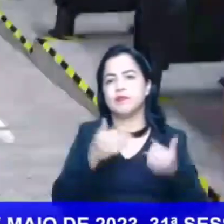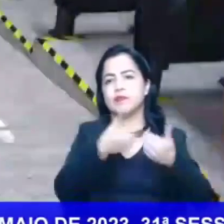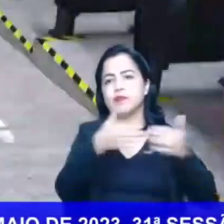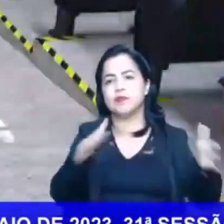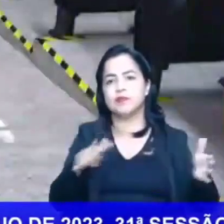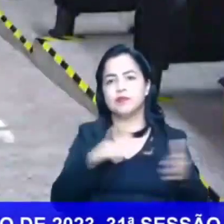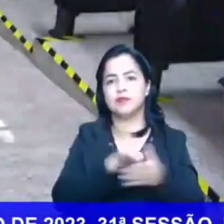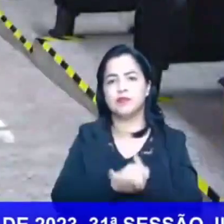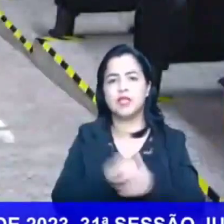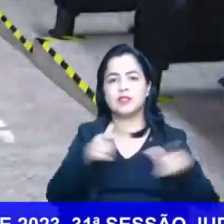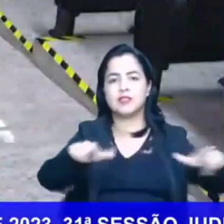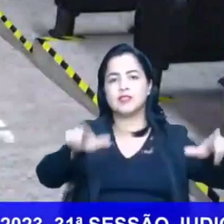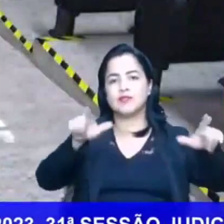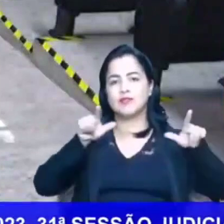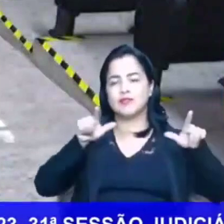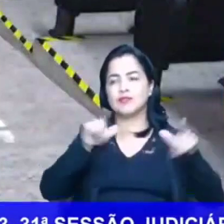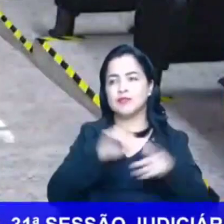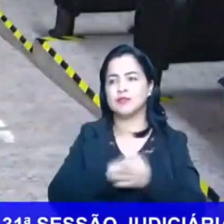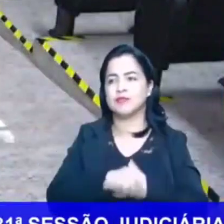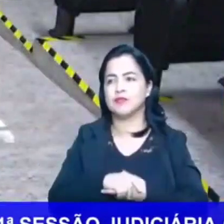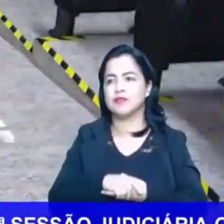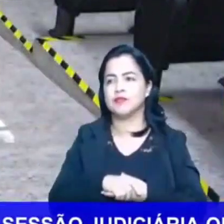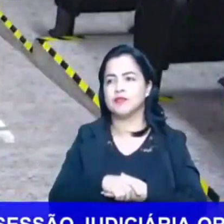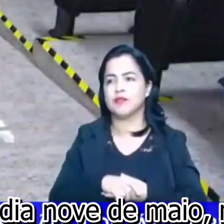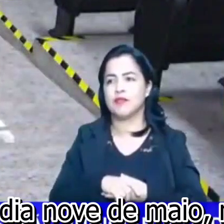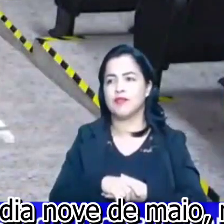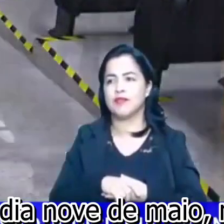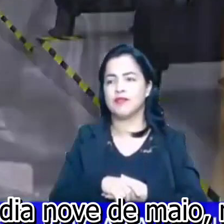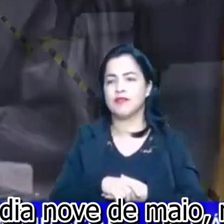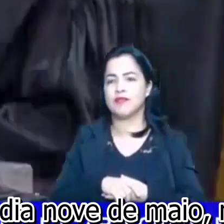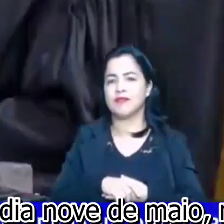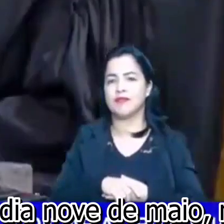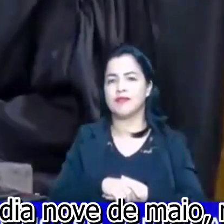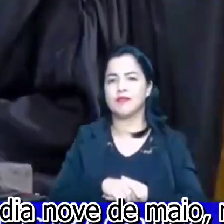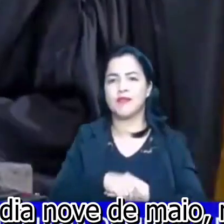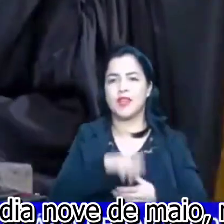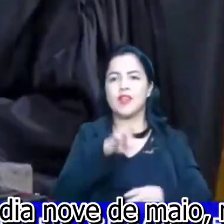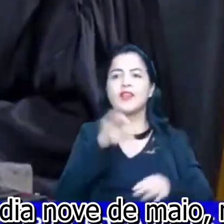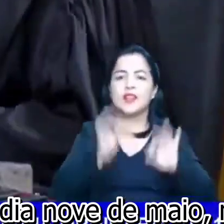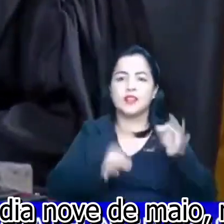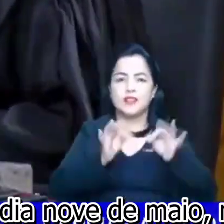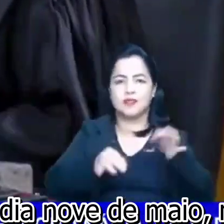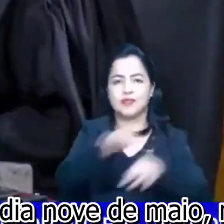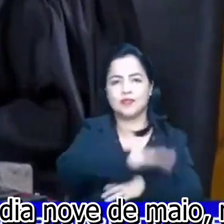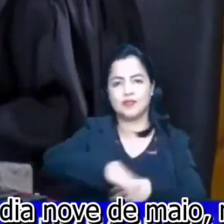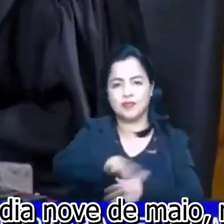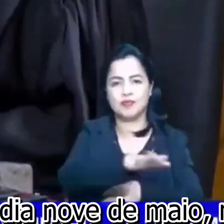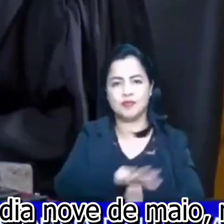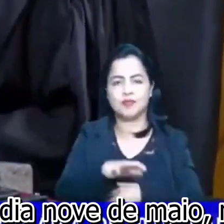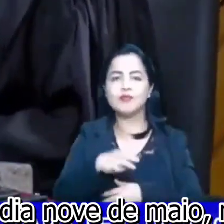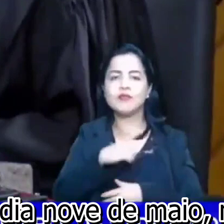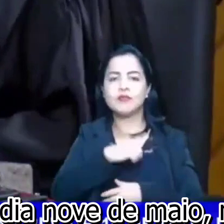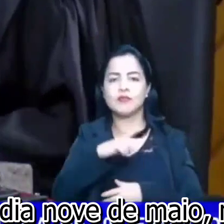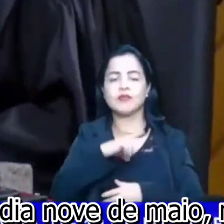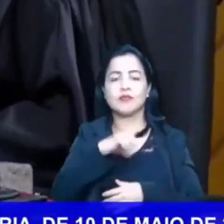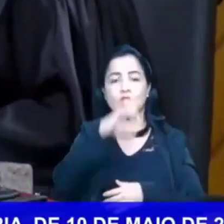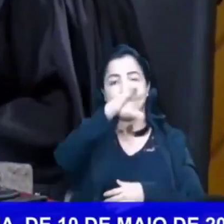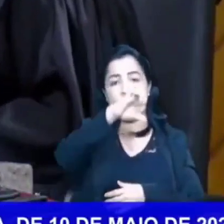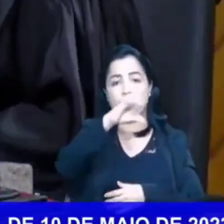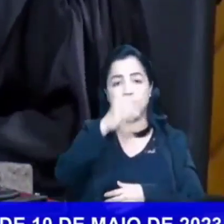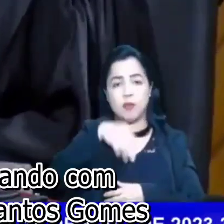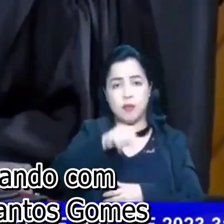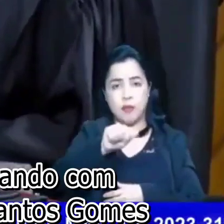aquela certidão? Secretária Judiciária, doutora Milene Auxiliar. Então, o Tribunal Regional Eleitoral, na sessão do dia 9 de